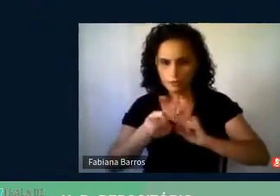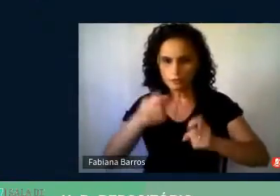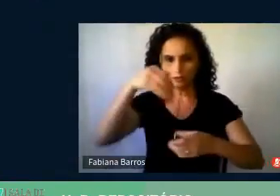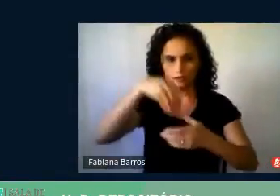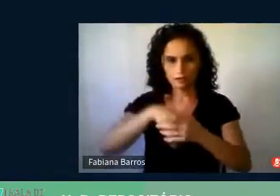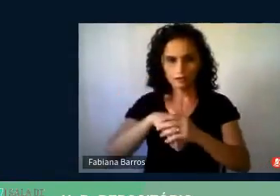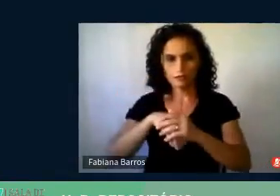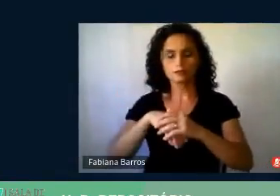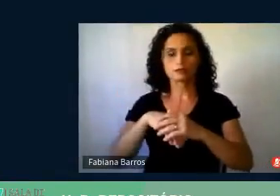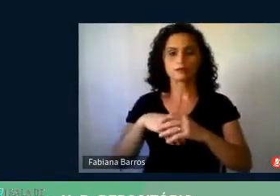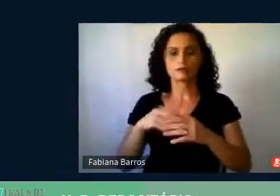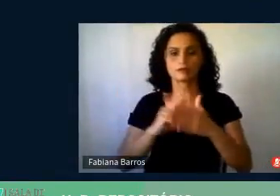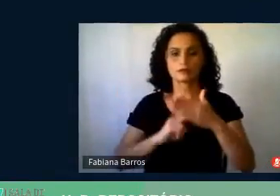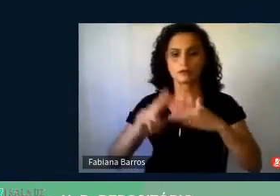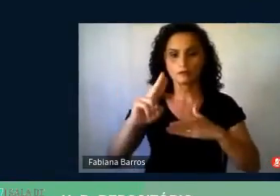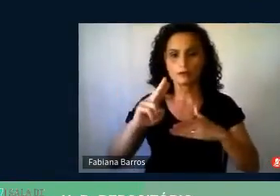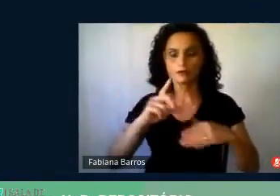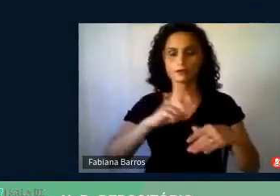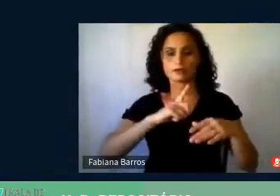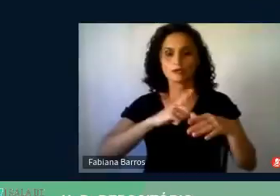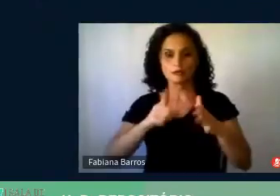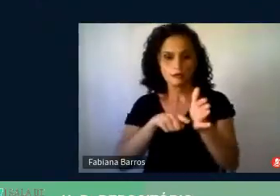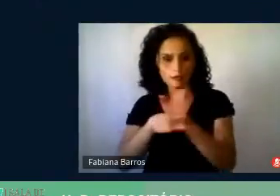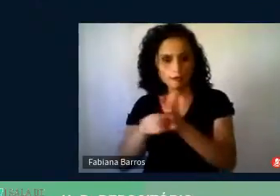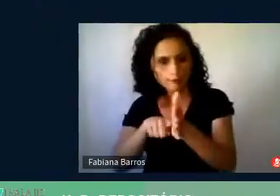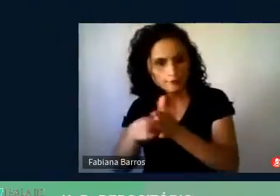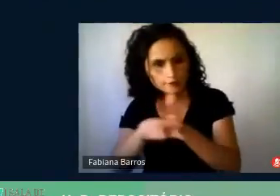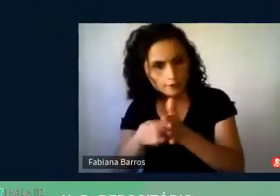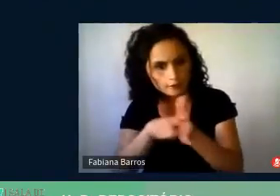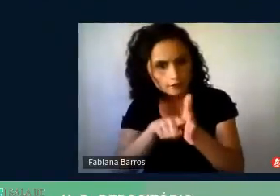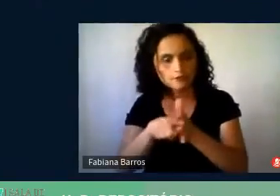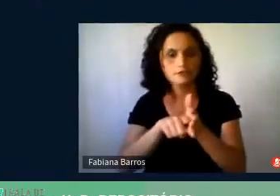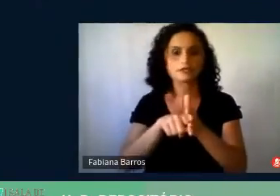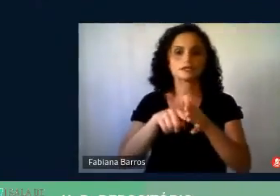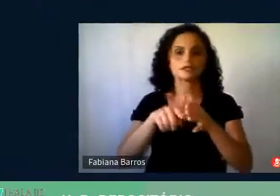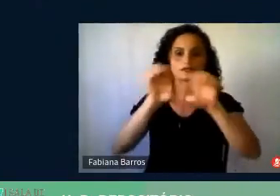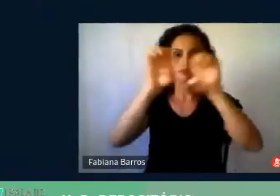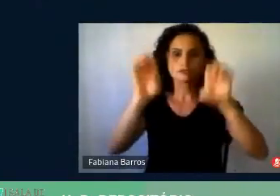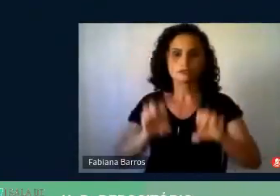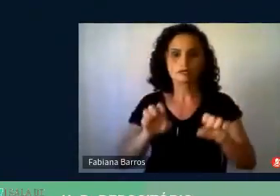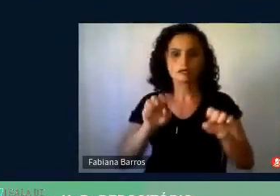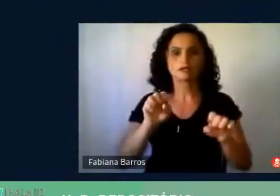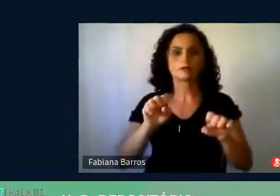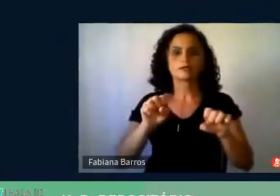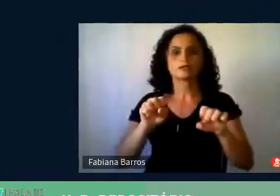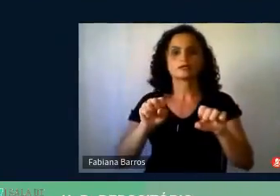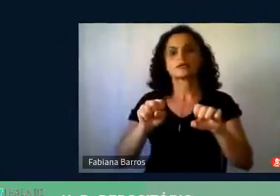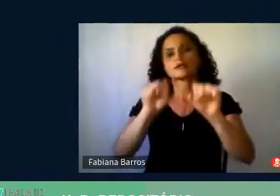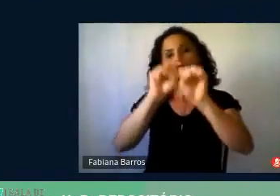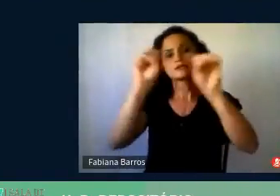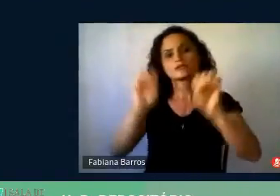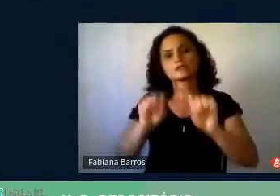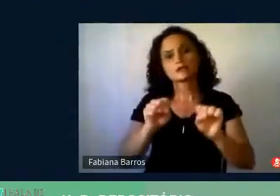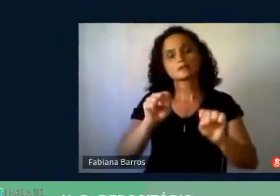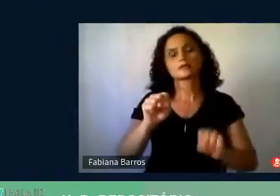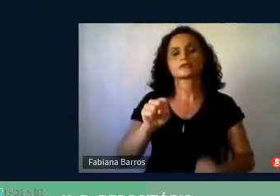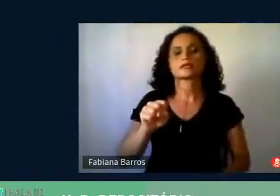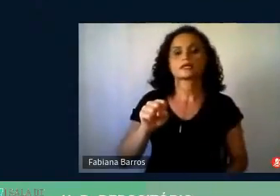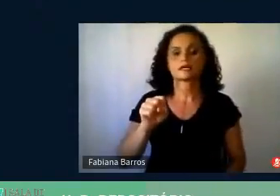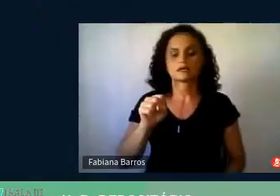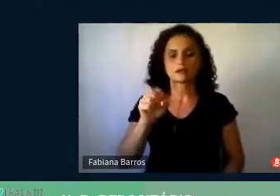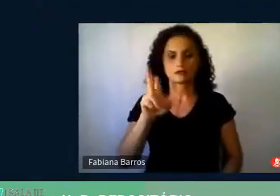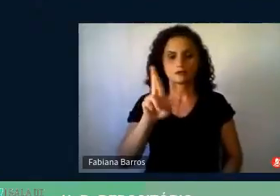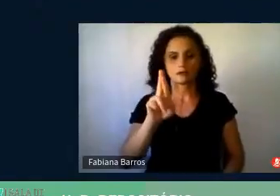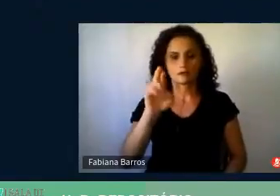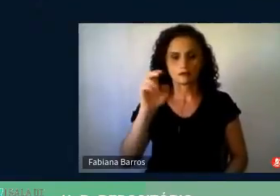ideia? A ideia é que todas as pessoas que estejam desenvolvendo projetos e atividades vinculadas à Covid, que consigam cadastrar